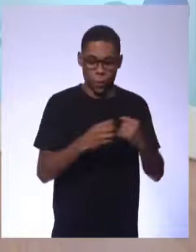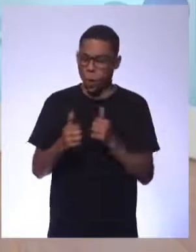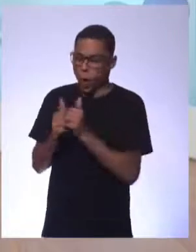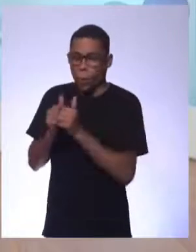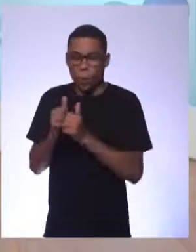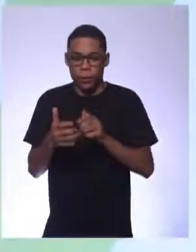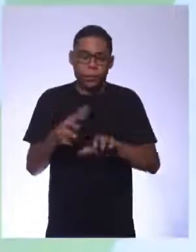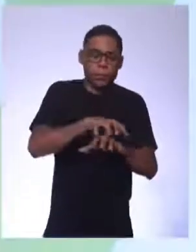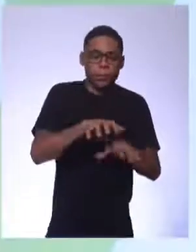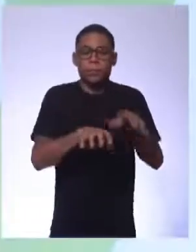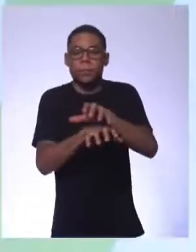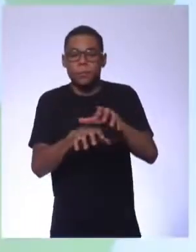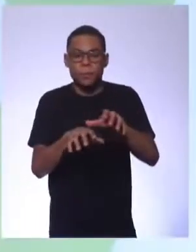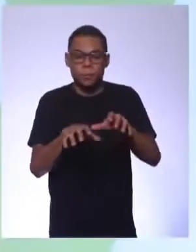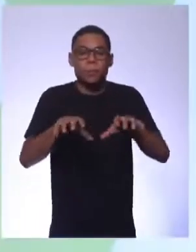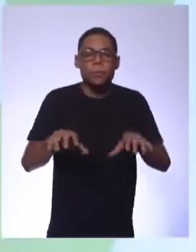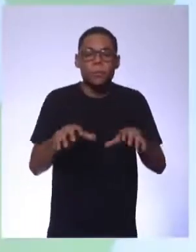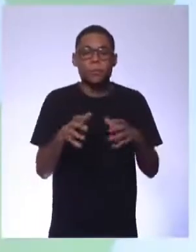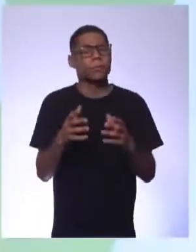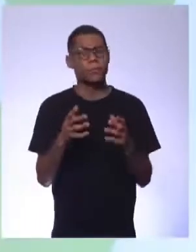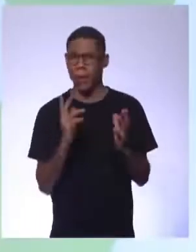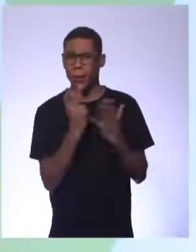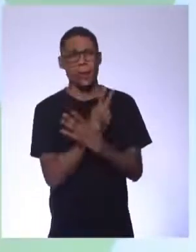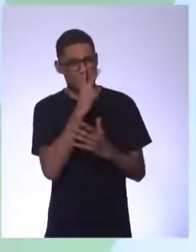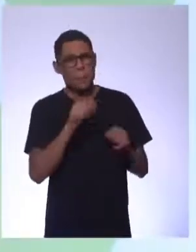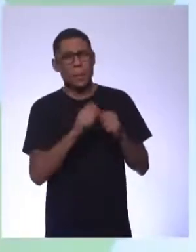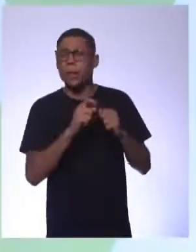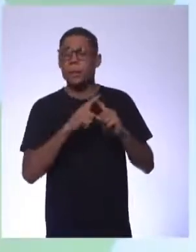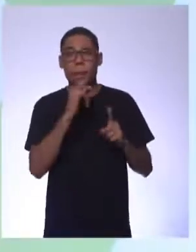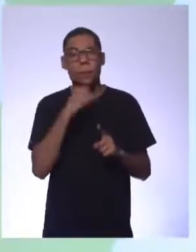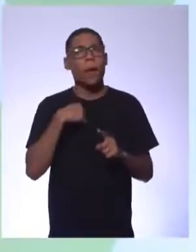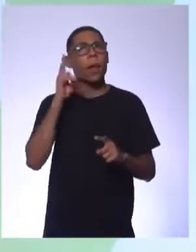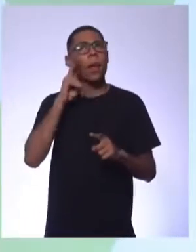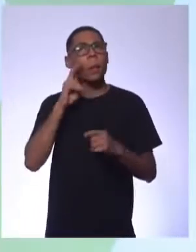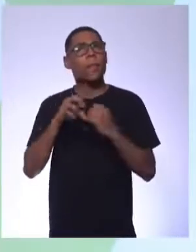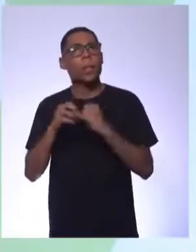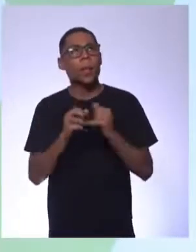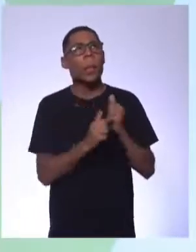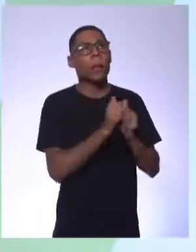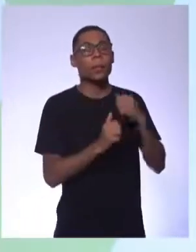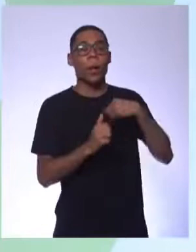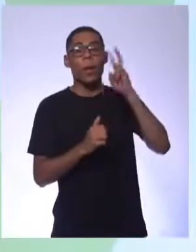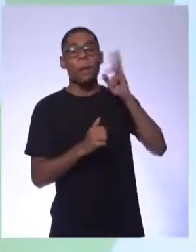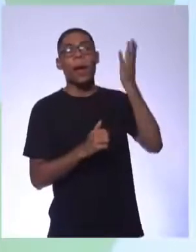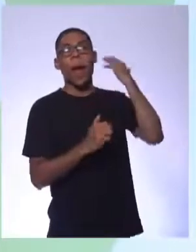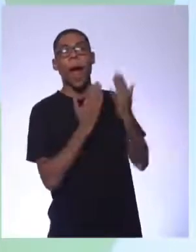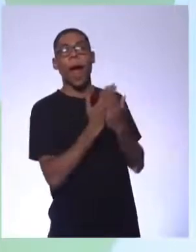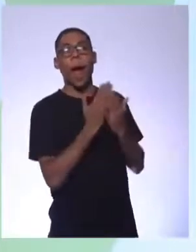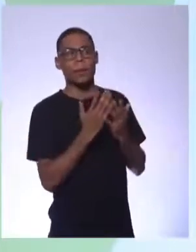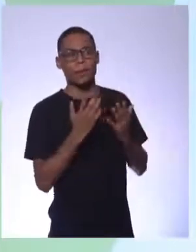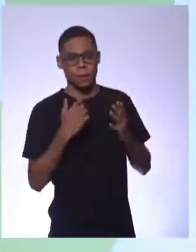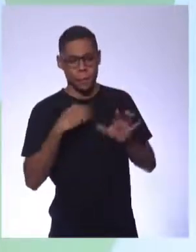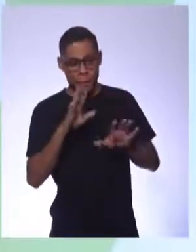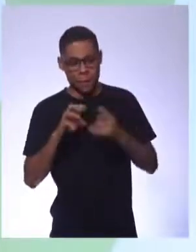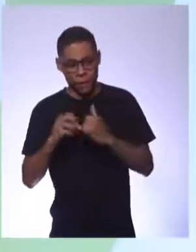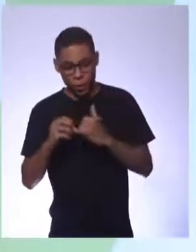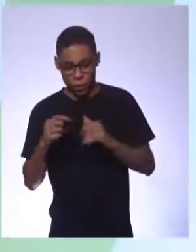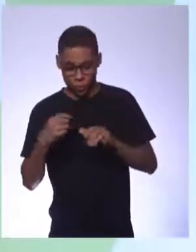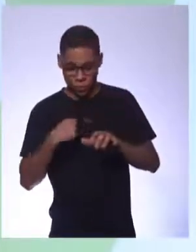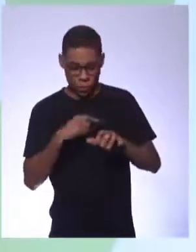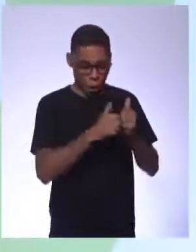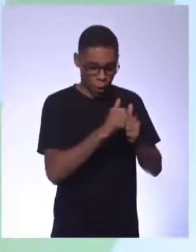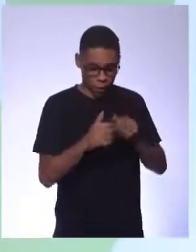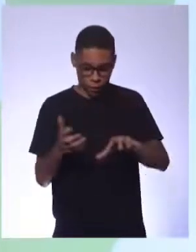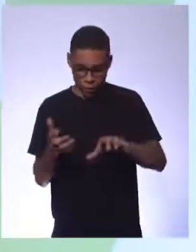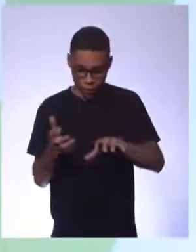coisa boba, mas pelo menos comigo acontece isso. Toda vez que eu pegar o arroz e feijão, eu lembro da aula do Mauro. Olha, ele estava falando, e agora? Eu ponho por cima. Então, são coisas